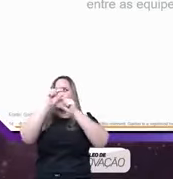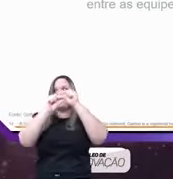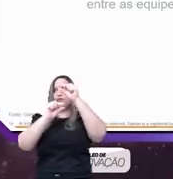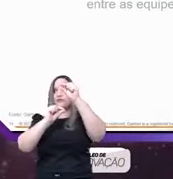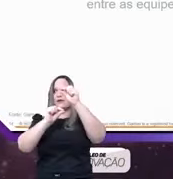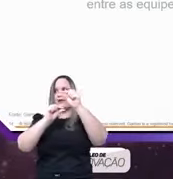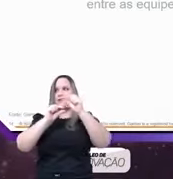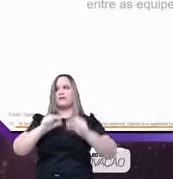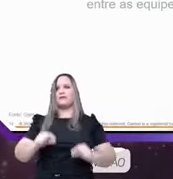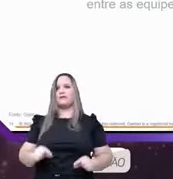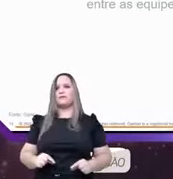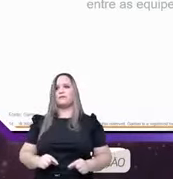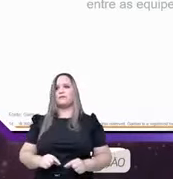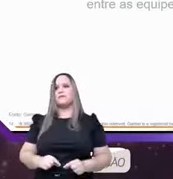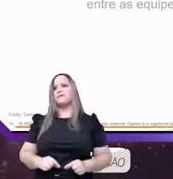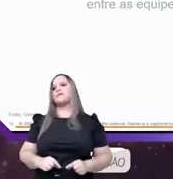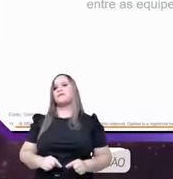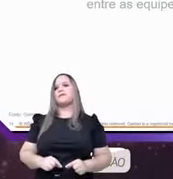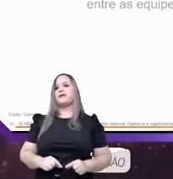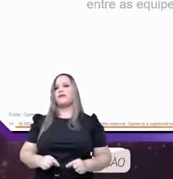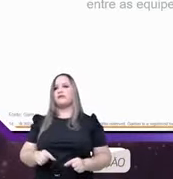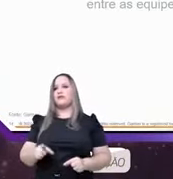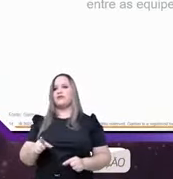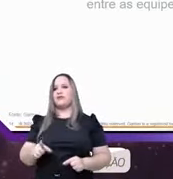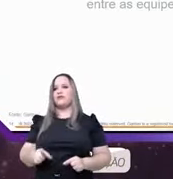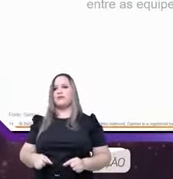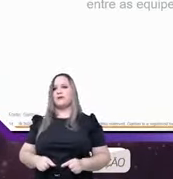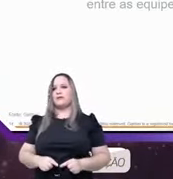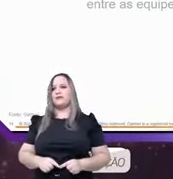Eu entrego em pedaços menores. É a interação.